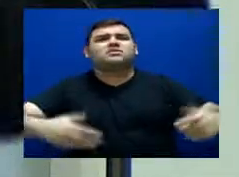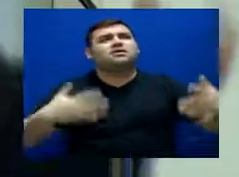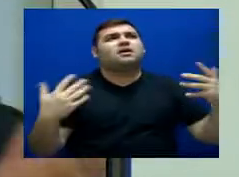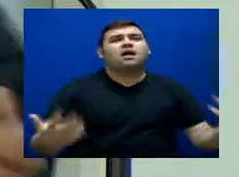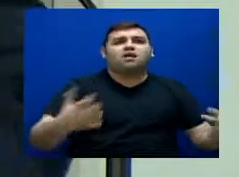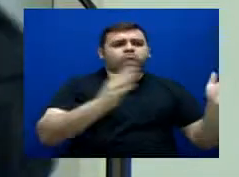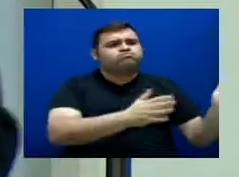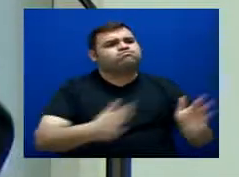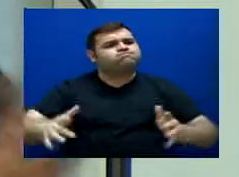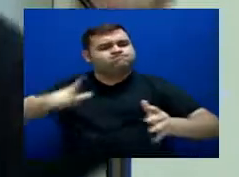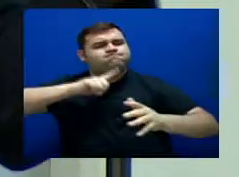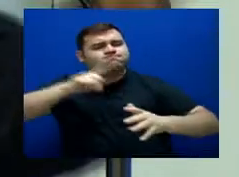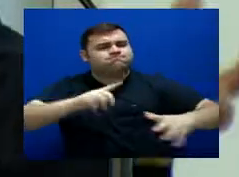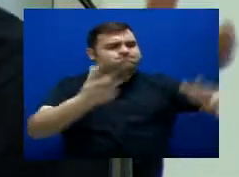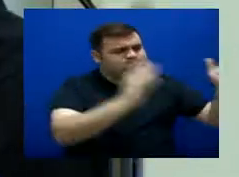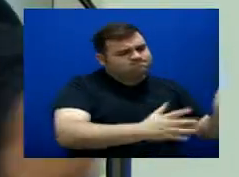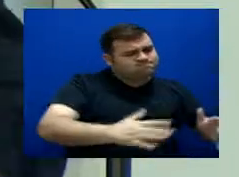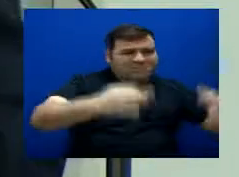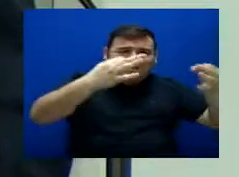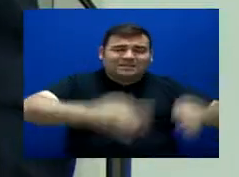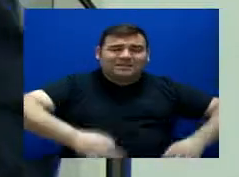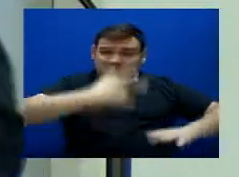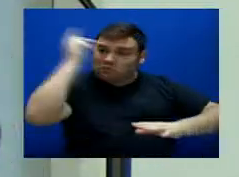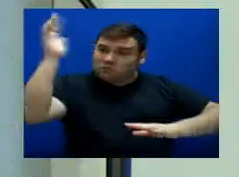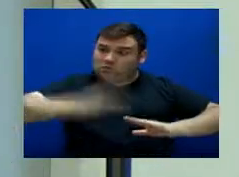haja organização, haja direito